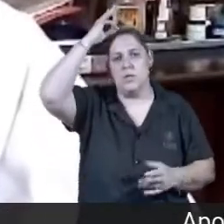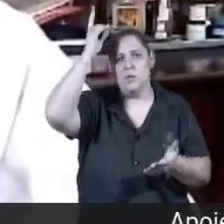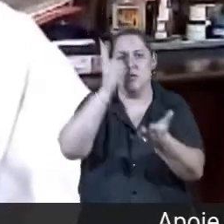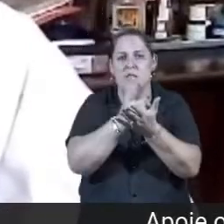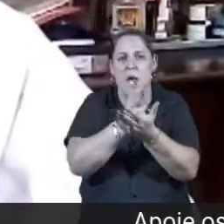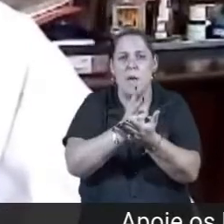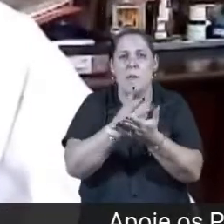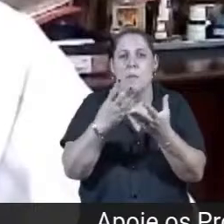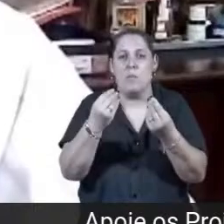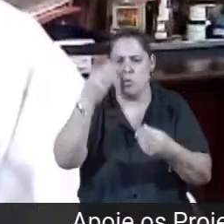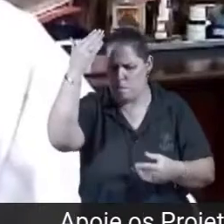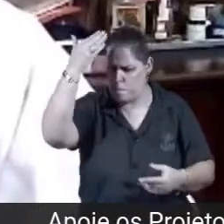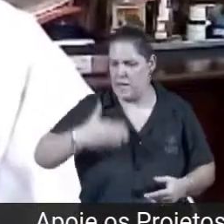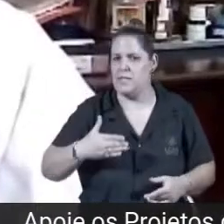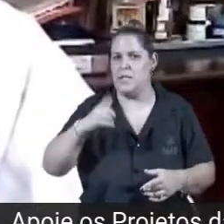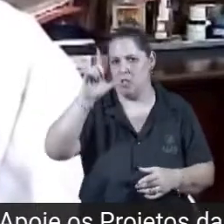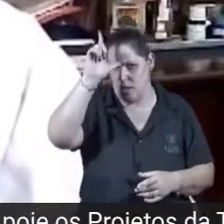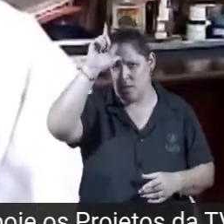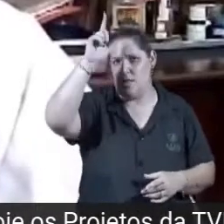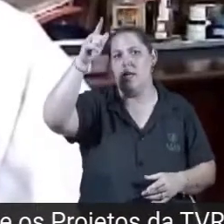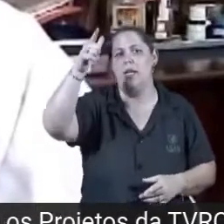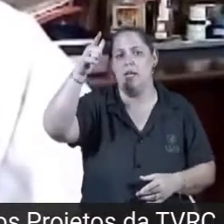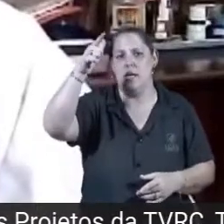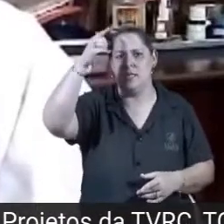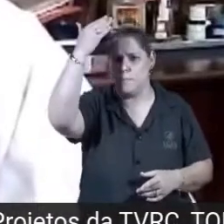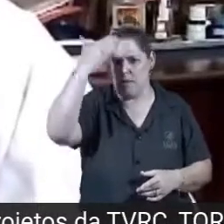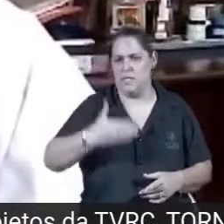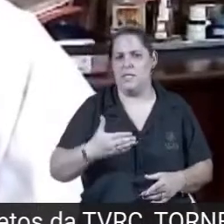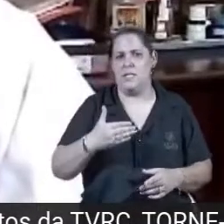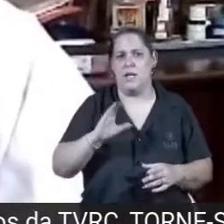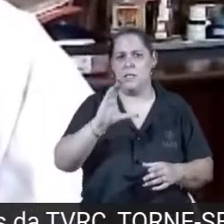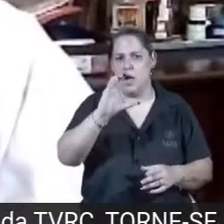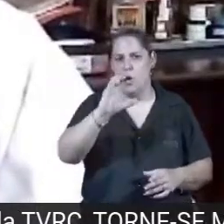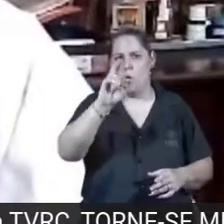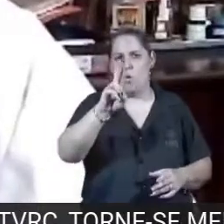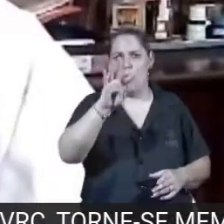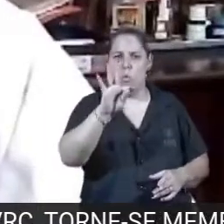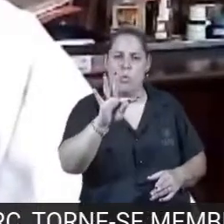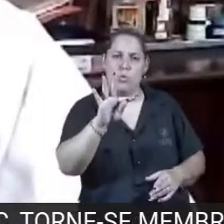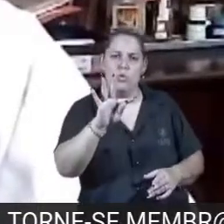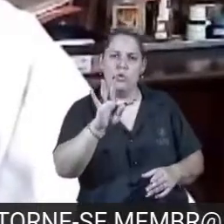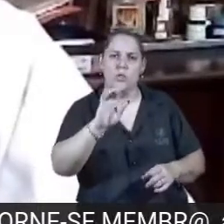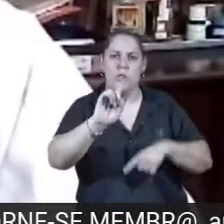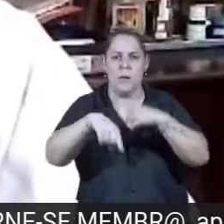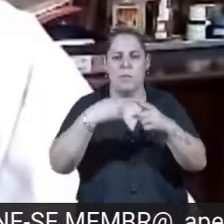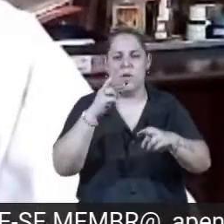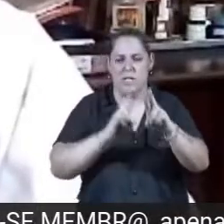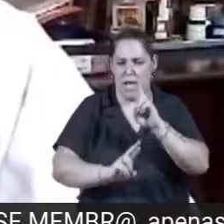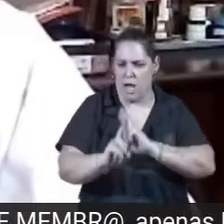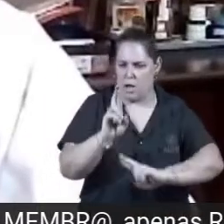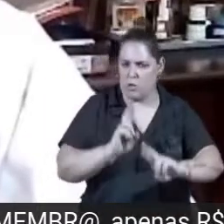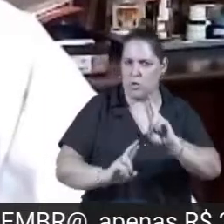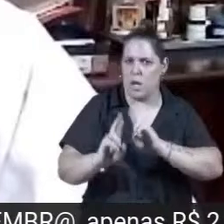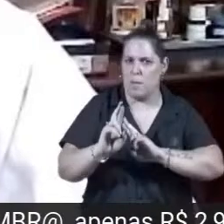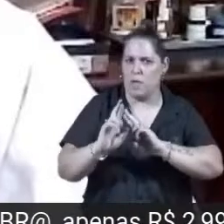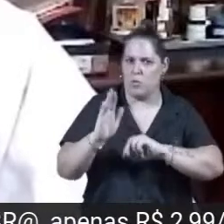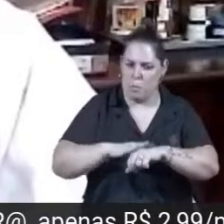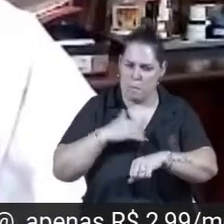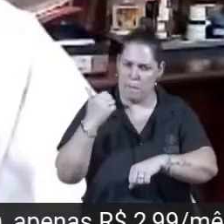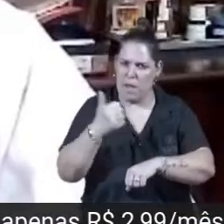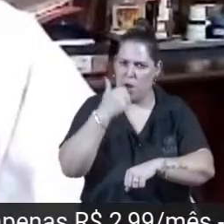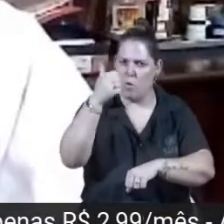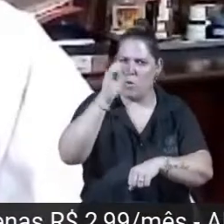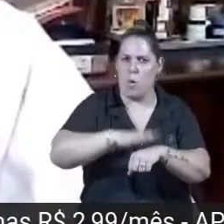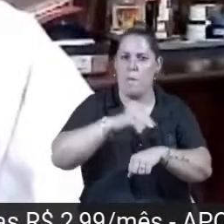sua liderança em sindicais, na construção da CUT. Depois o nosso relacionamento avançou mais ainda com